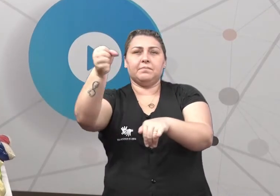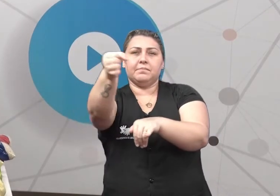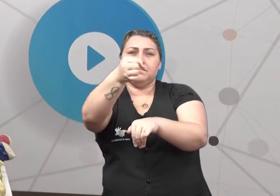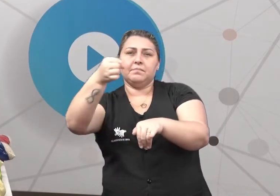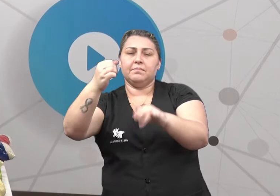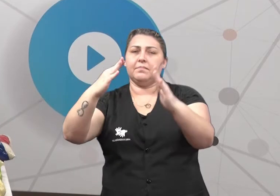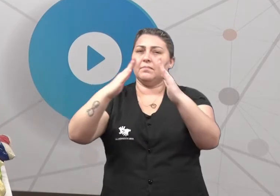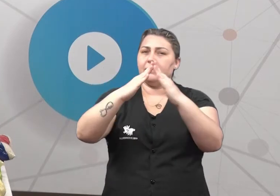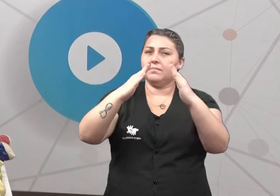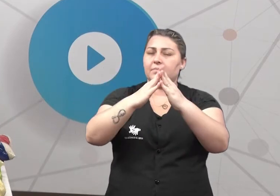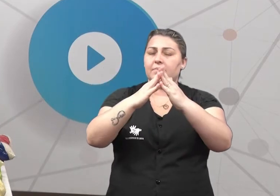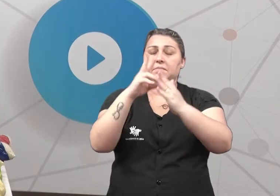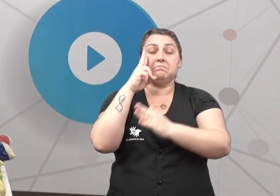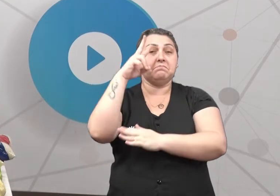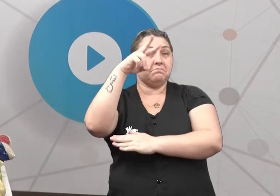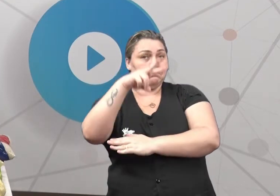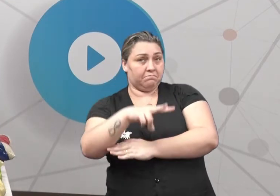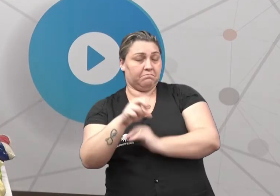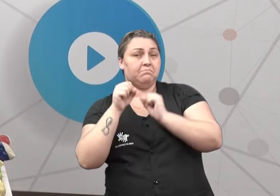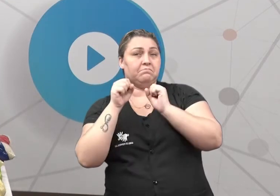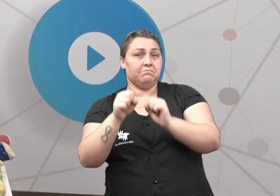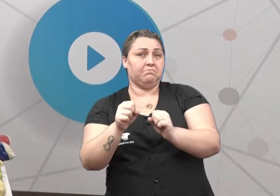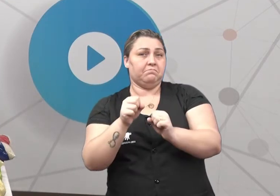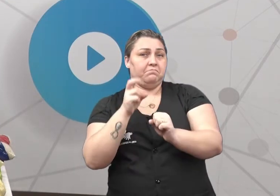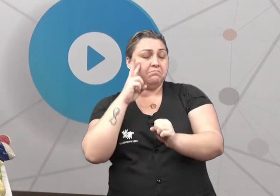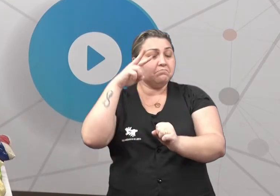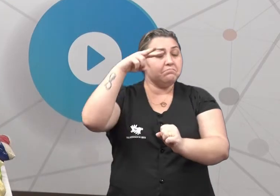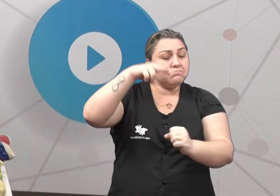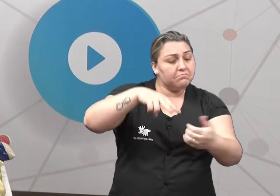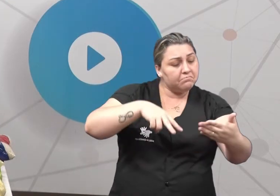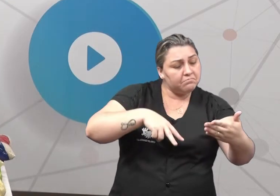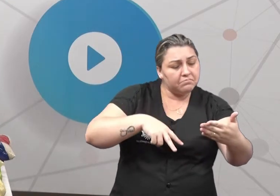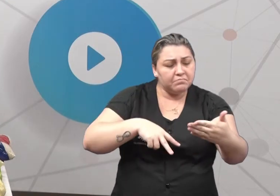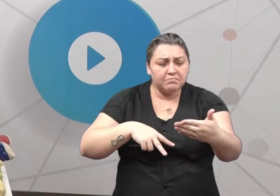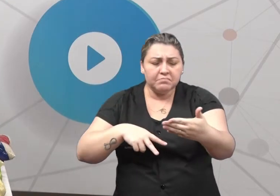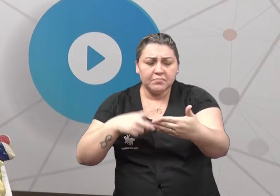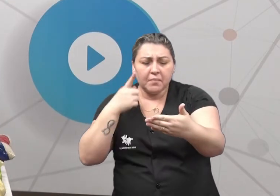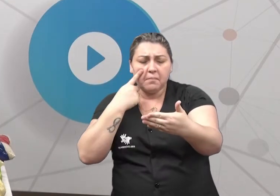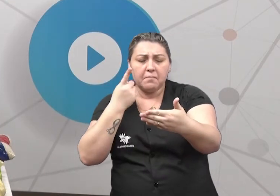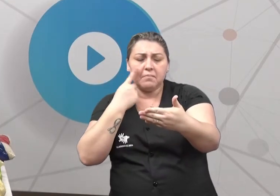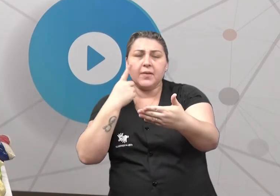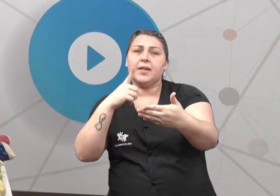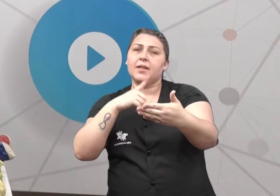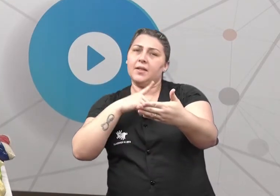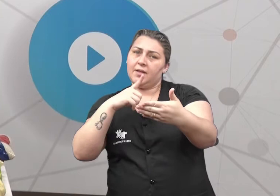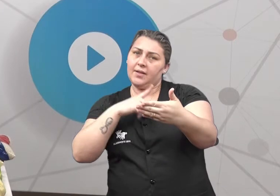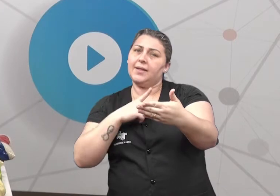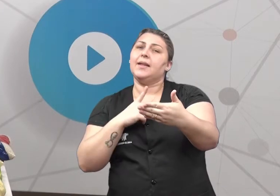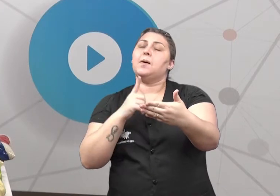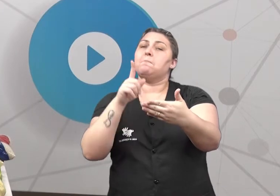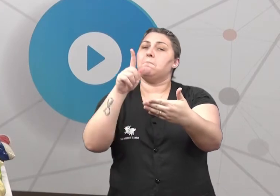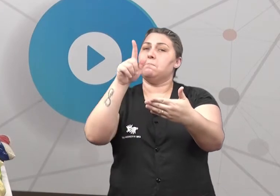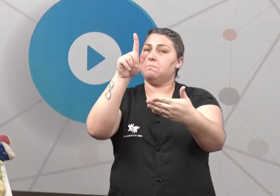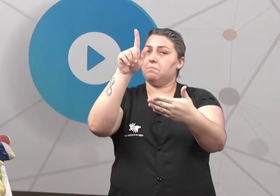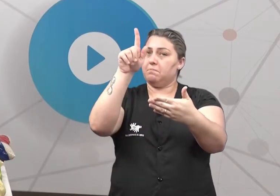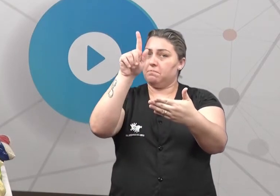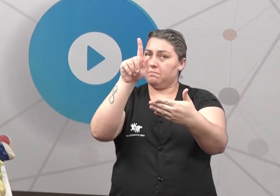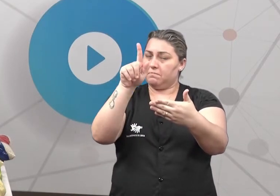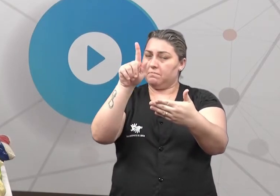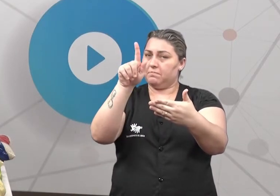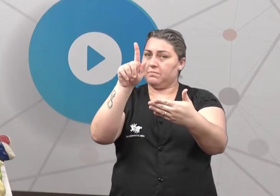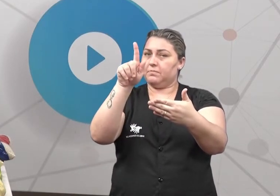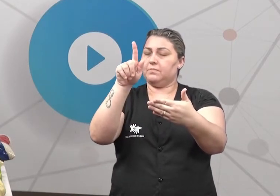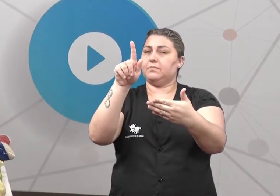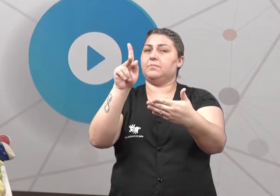despensa, você vai ver, e você pode pesquisar, olhar nas embalagens, você vai ver que tem embalagem que vende por quilo